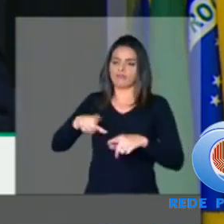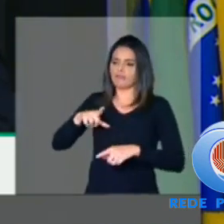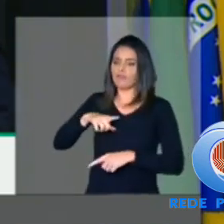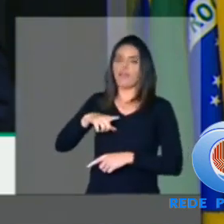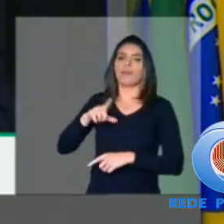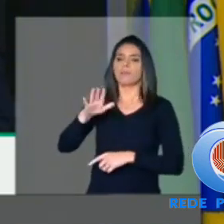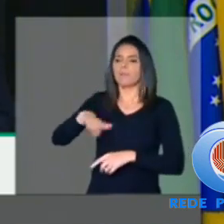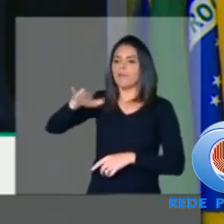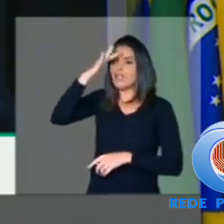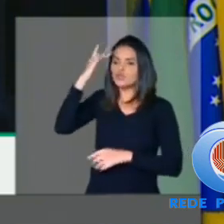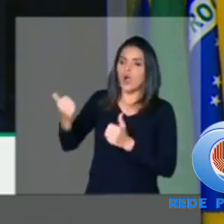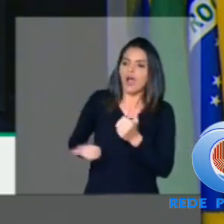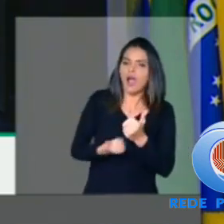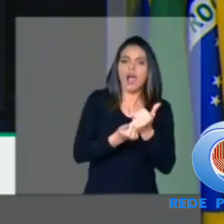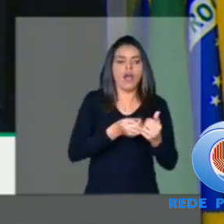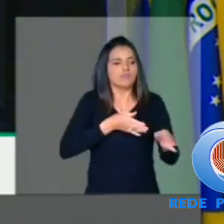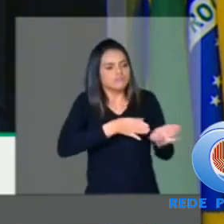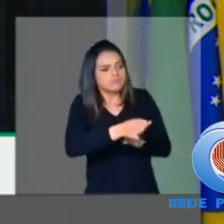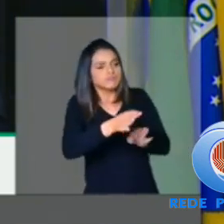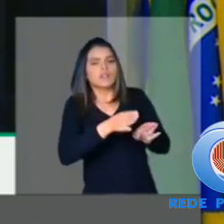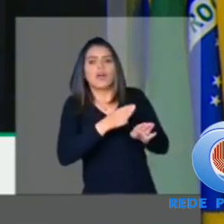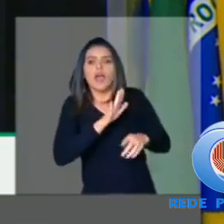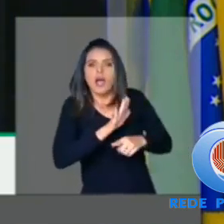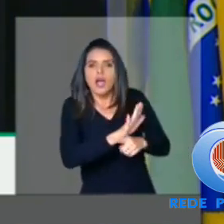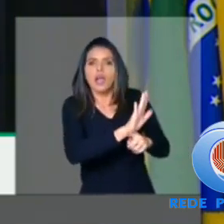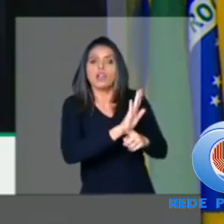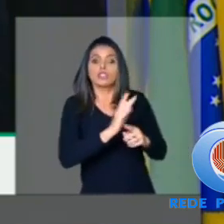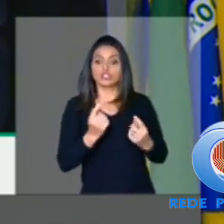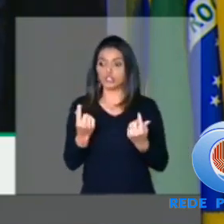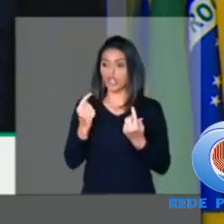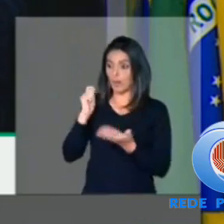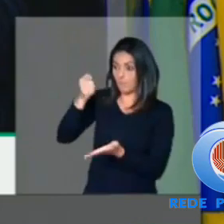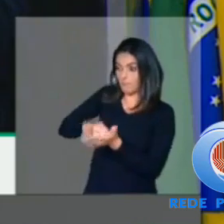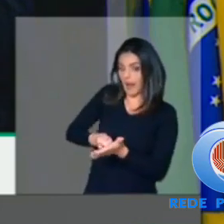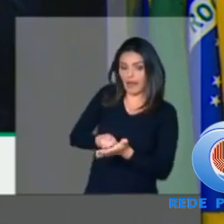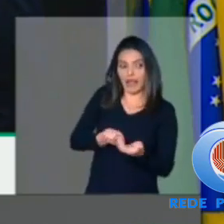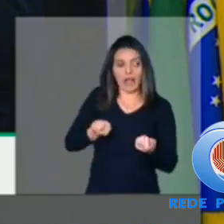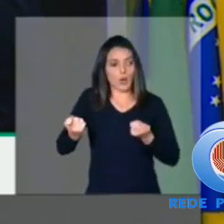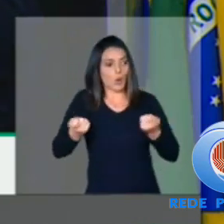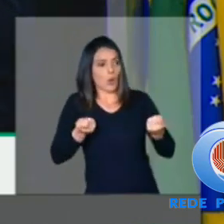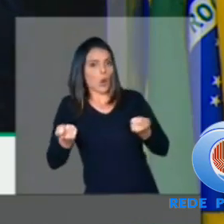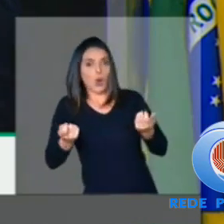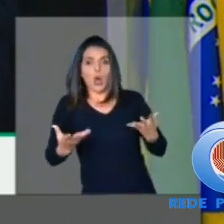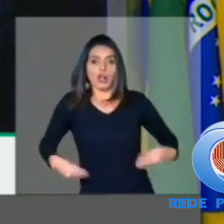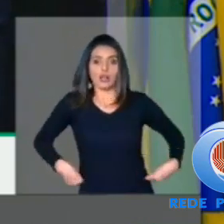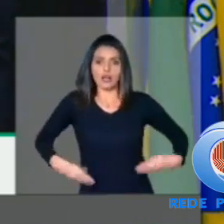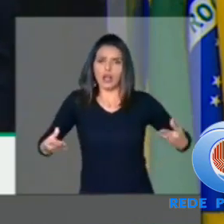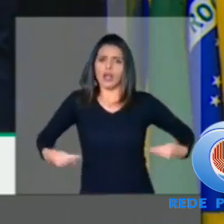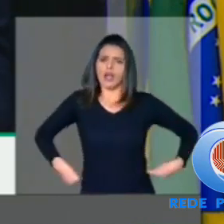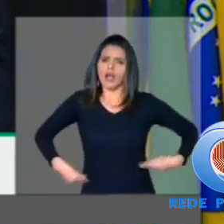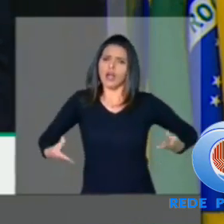dinheiro, justamente para atender a gigantesca, custosa